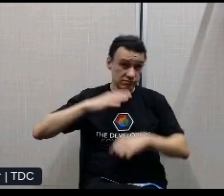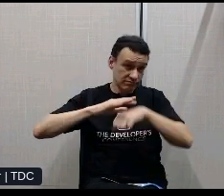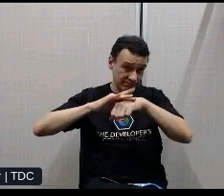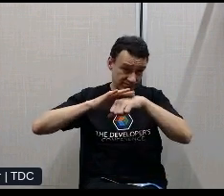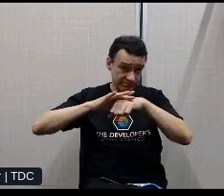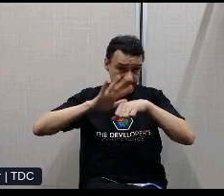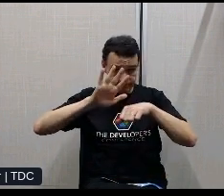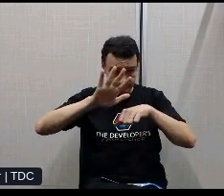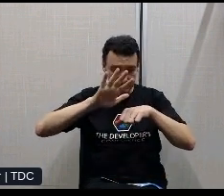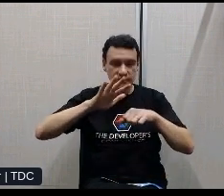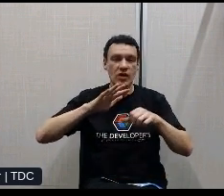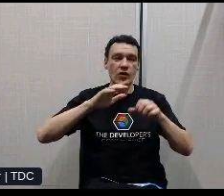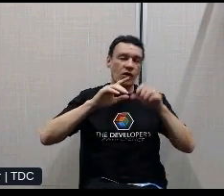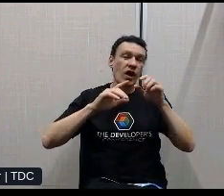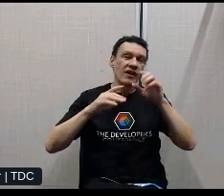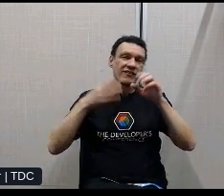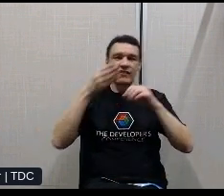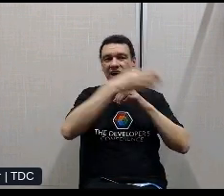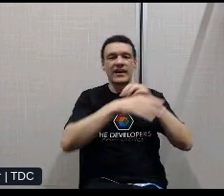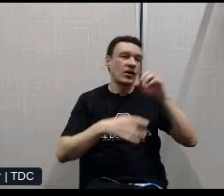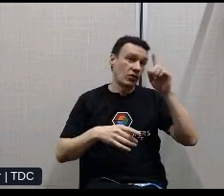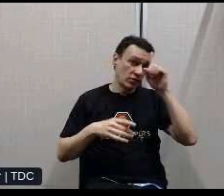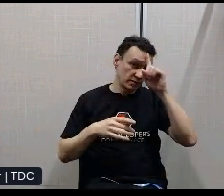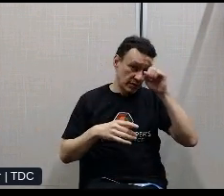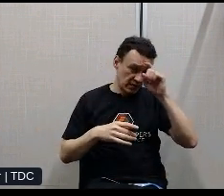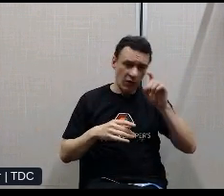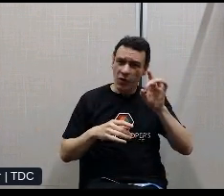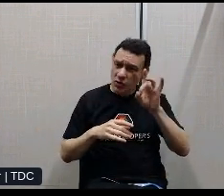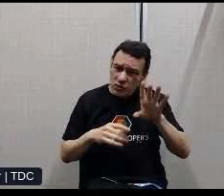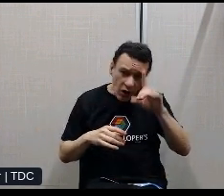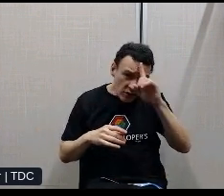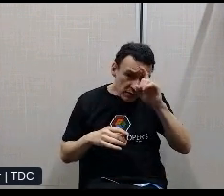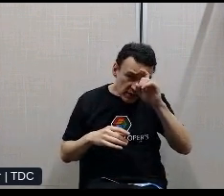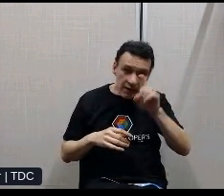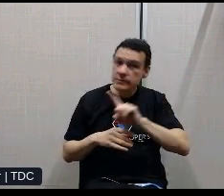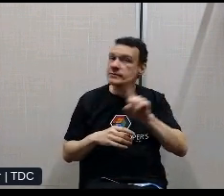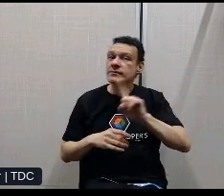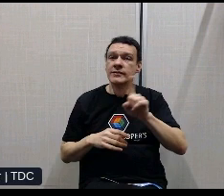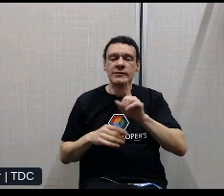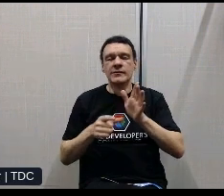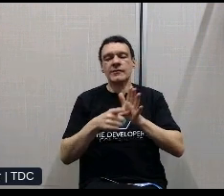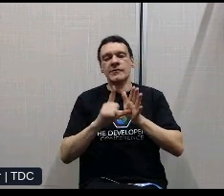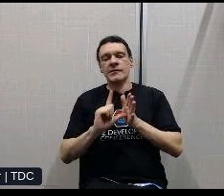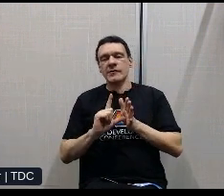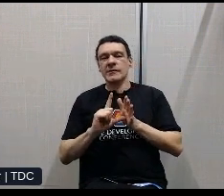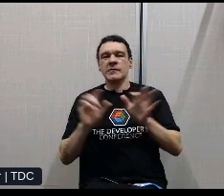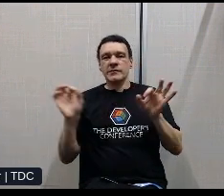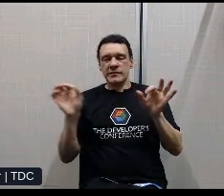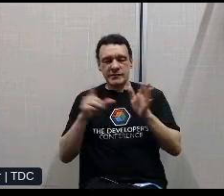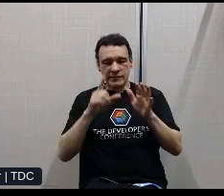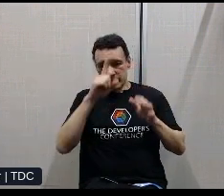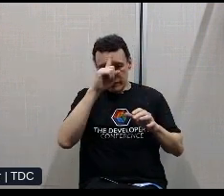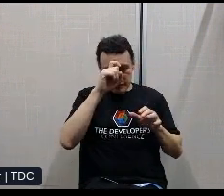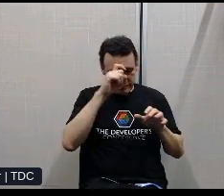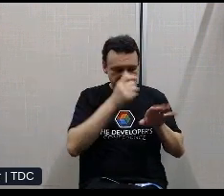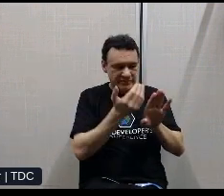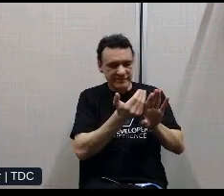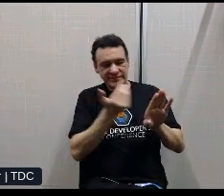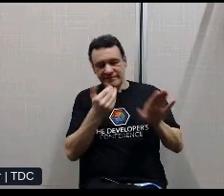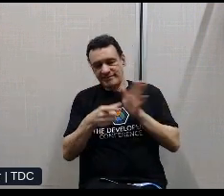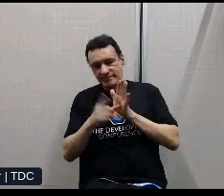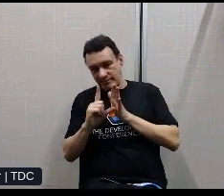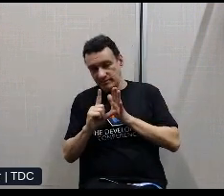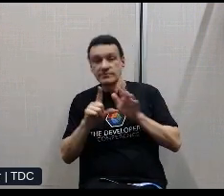é apenas no hospital. Existe um antes e um depois. E o que precisamos fazer é sermos capazes